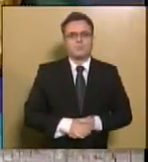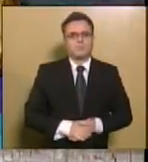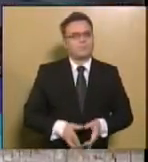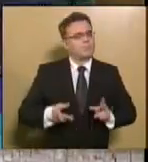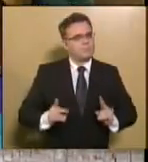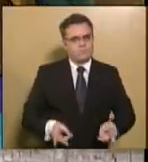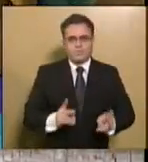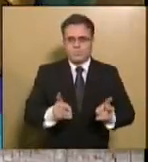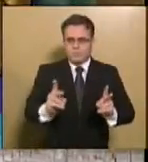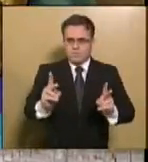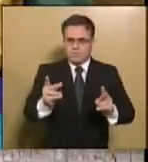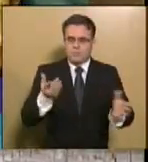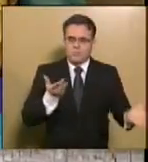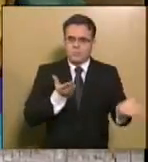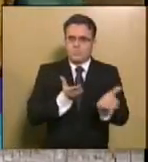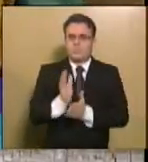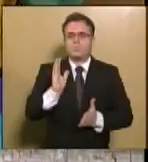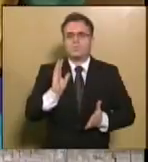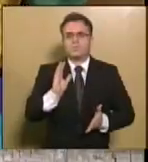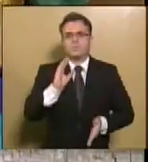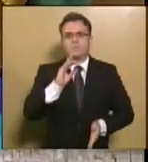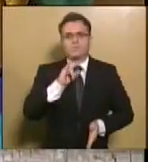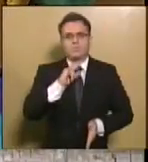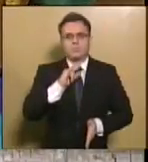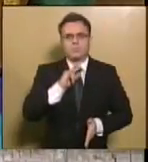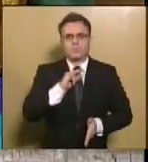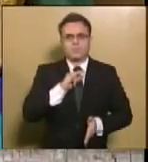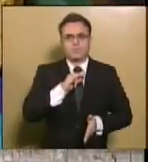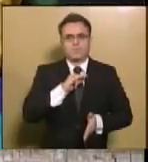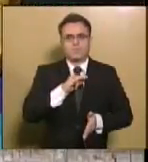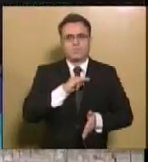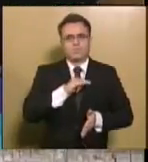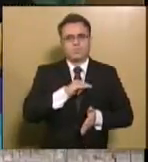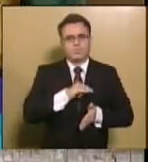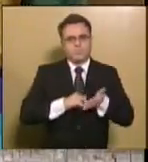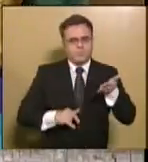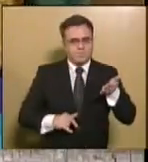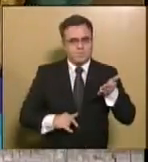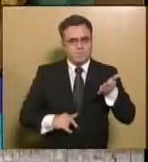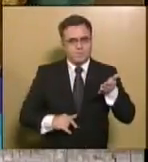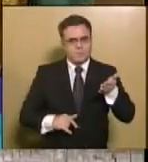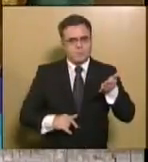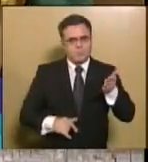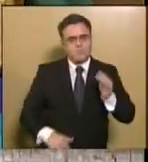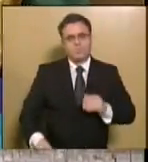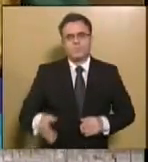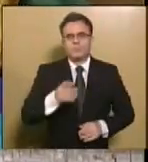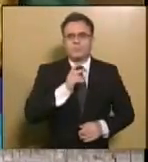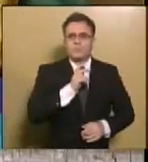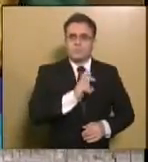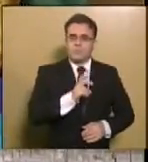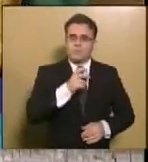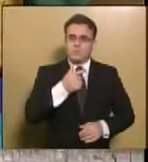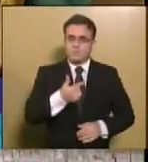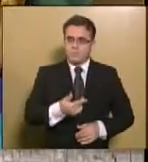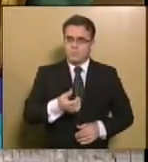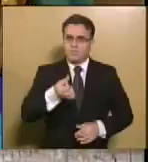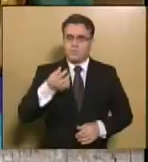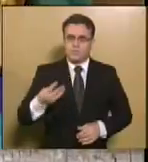Ainda no pequeno expediente foram aprovados. Requerimento de número 563/2017, autoria do deputado Adelson